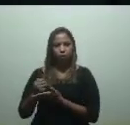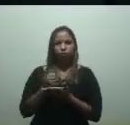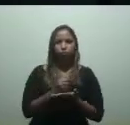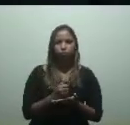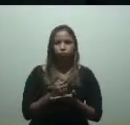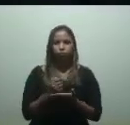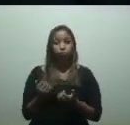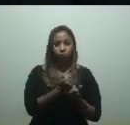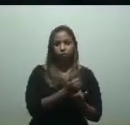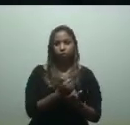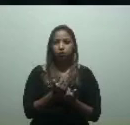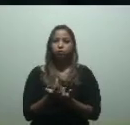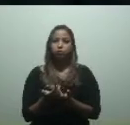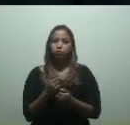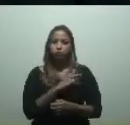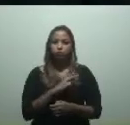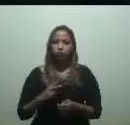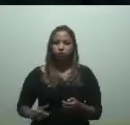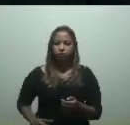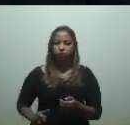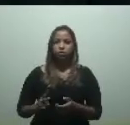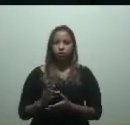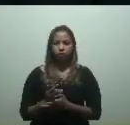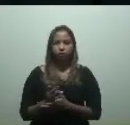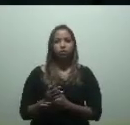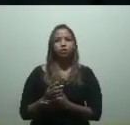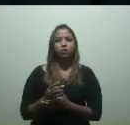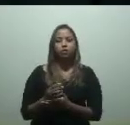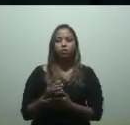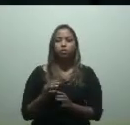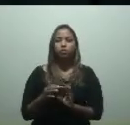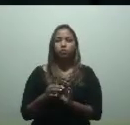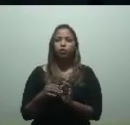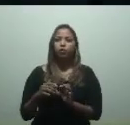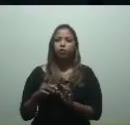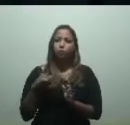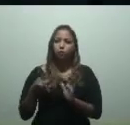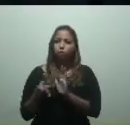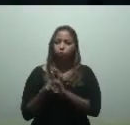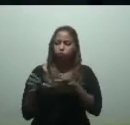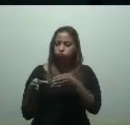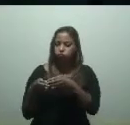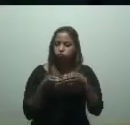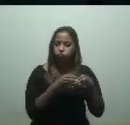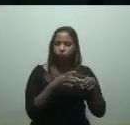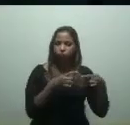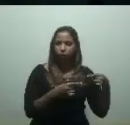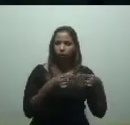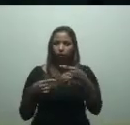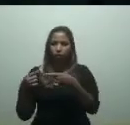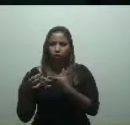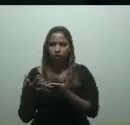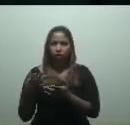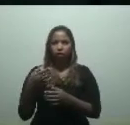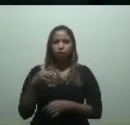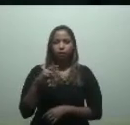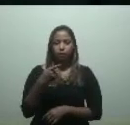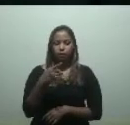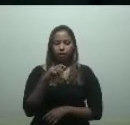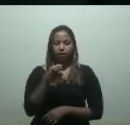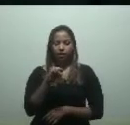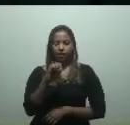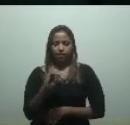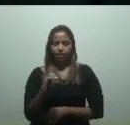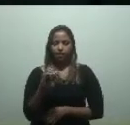coligação União e Vitória 5, formada pelos partidos PSC, PRTB